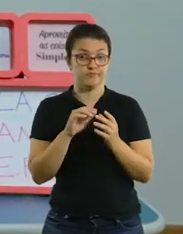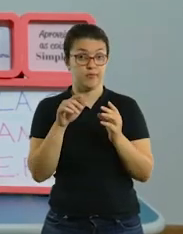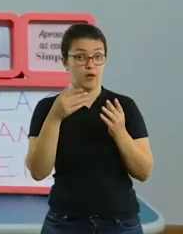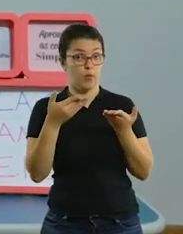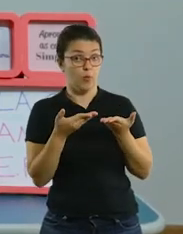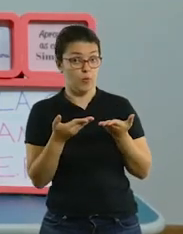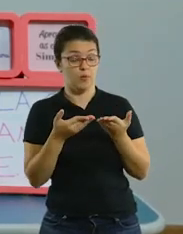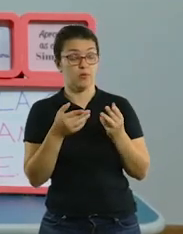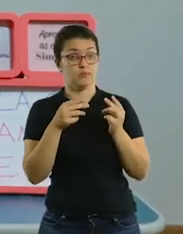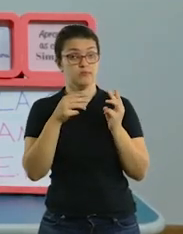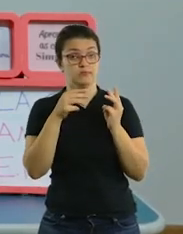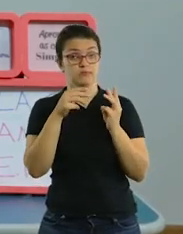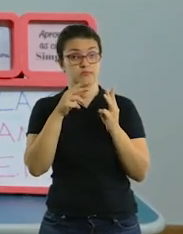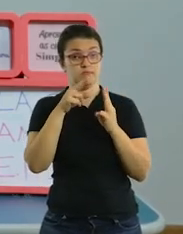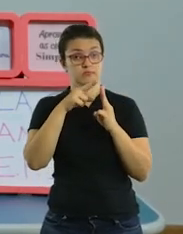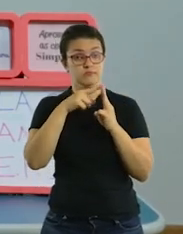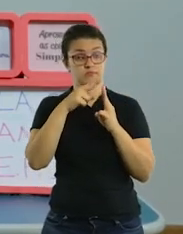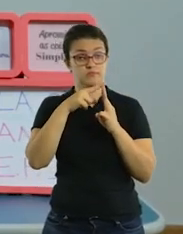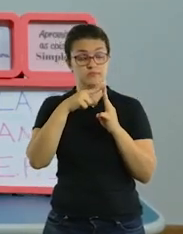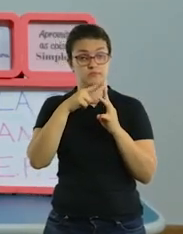das dezenas.